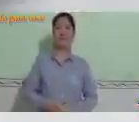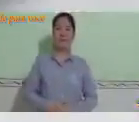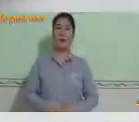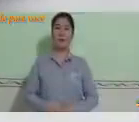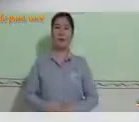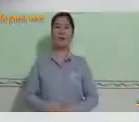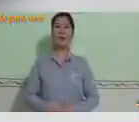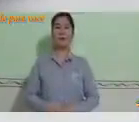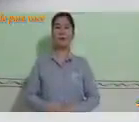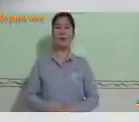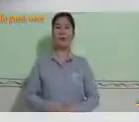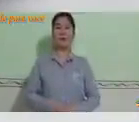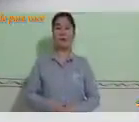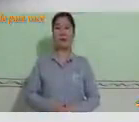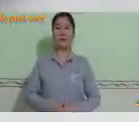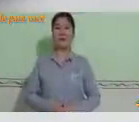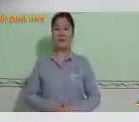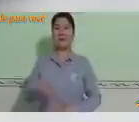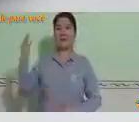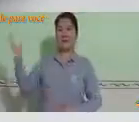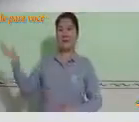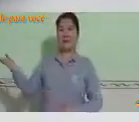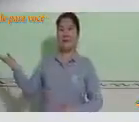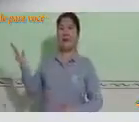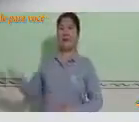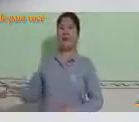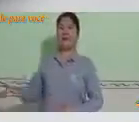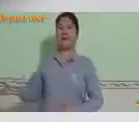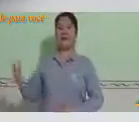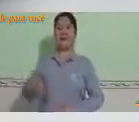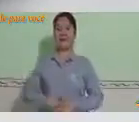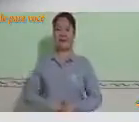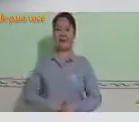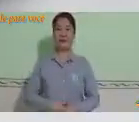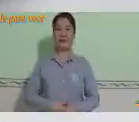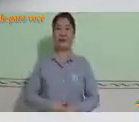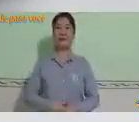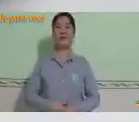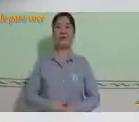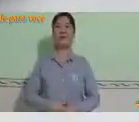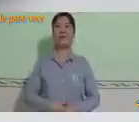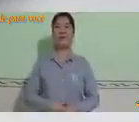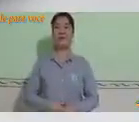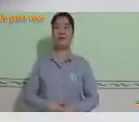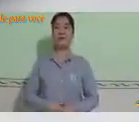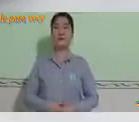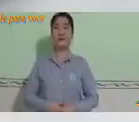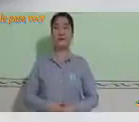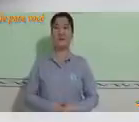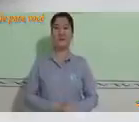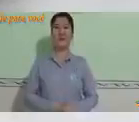Azegue, deve-se umedecer uma toalha ou gaze, limpar no gel e passar nas cicatrizes diariamente, CRCAD